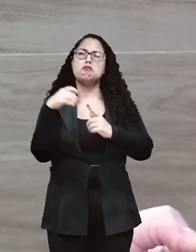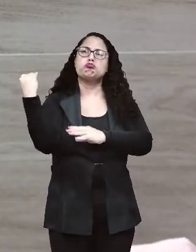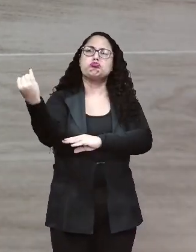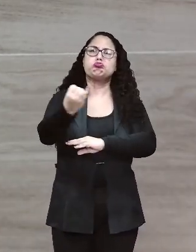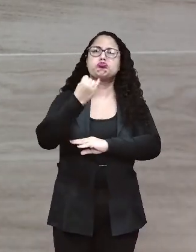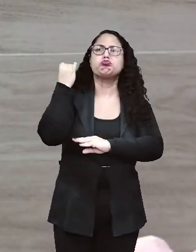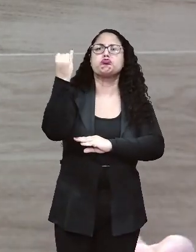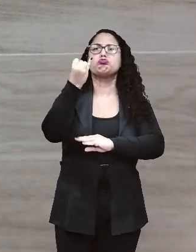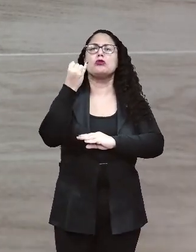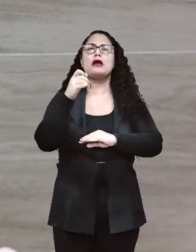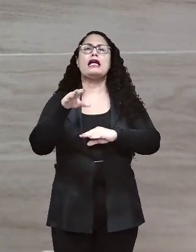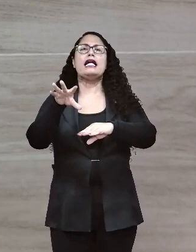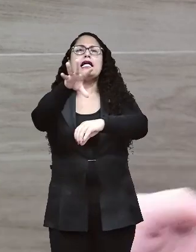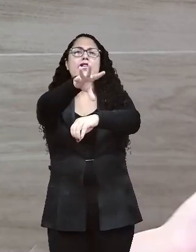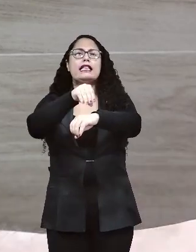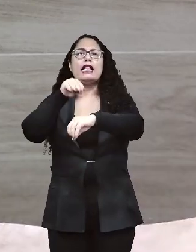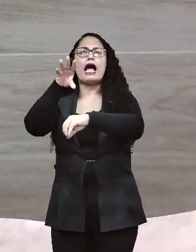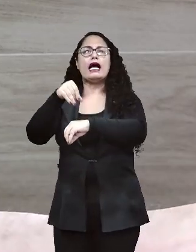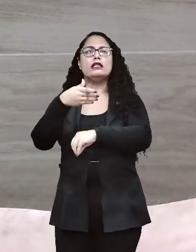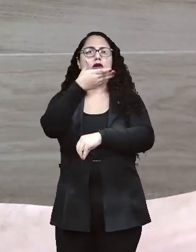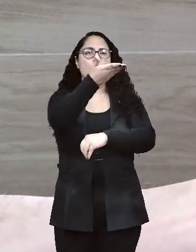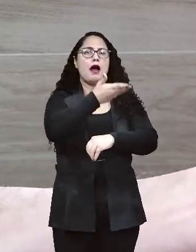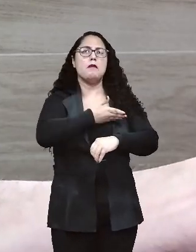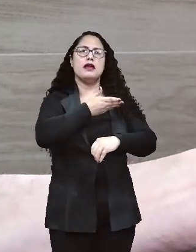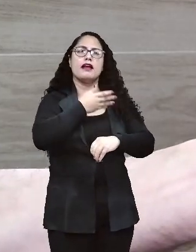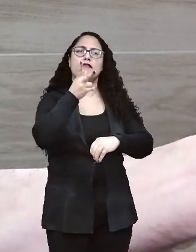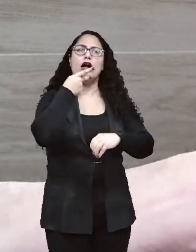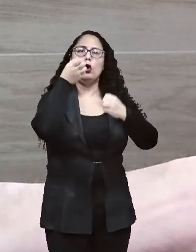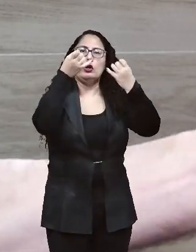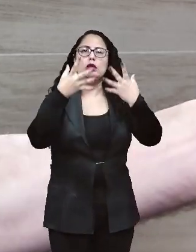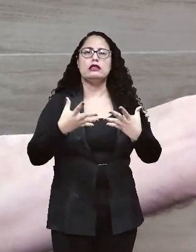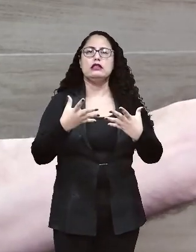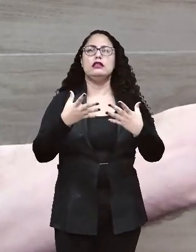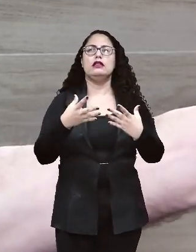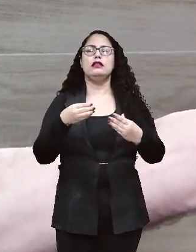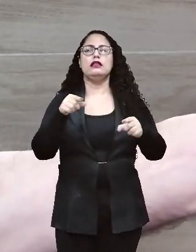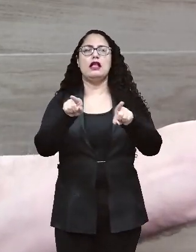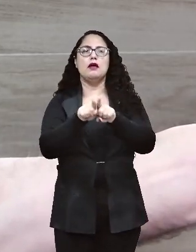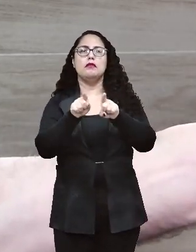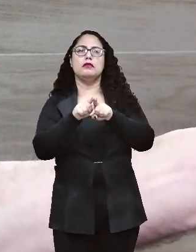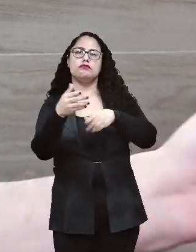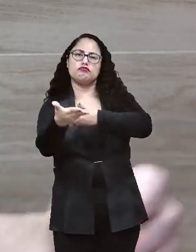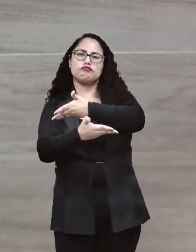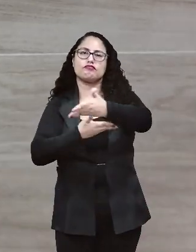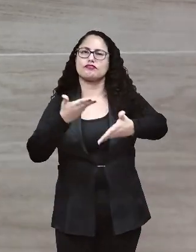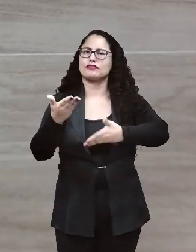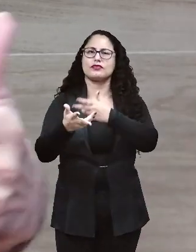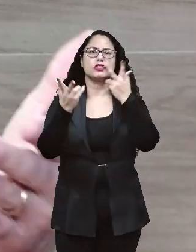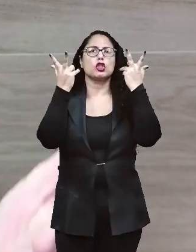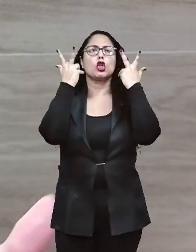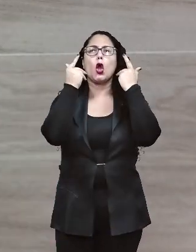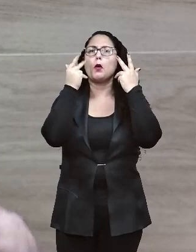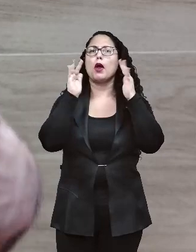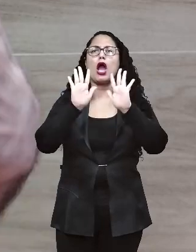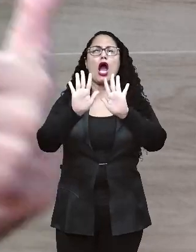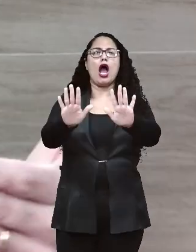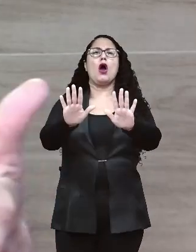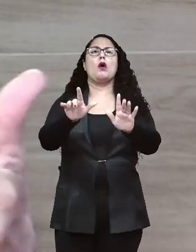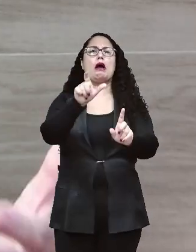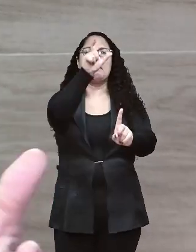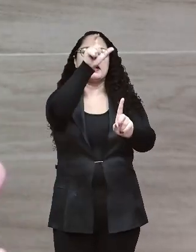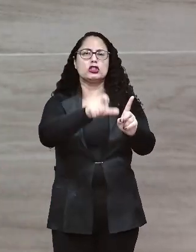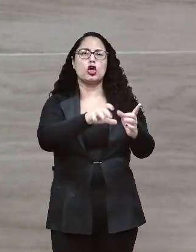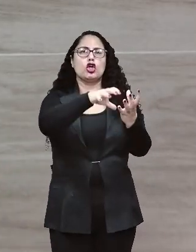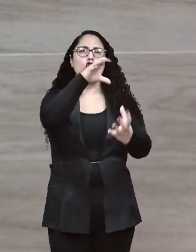que tragam, por exemplo, como a colega citou anteriormente, a questão da cognitividade. Sim. É normal que o idoso